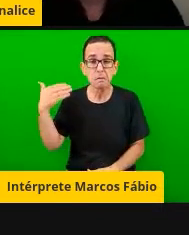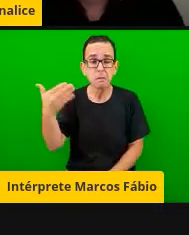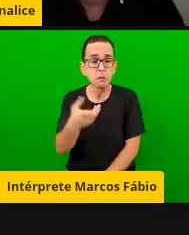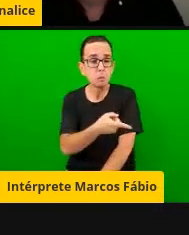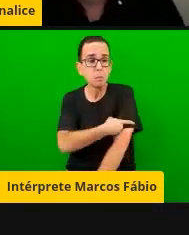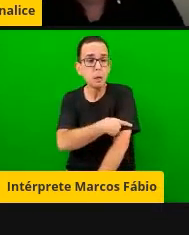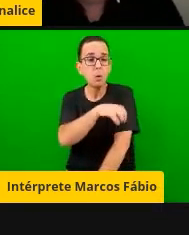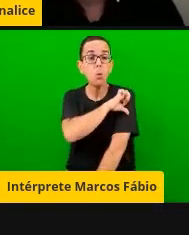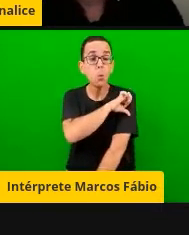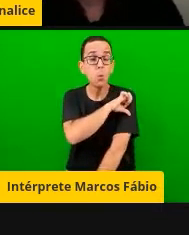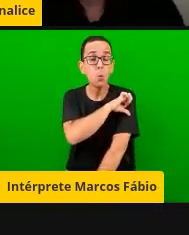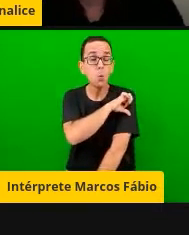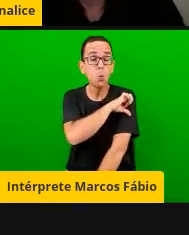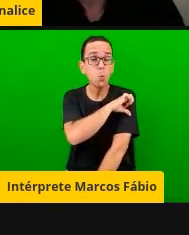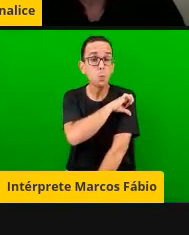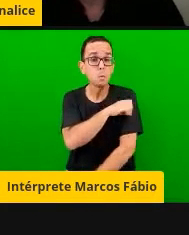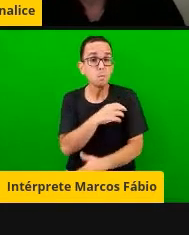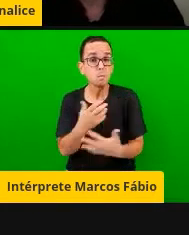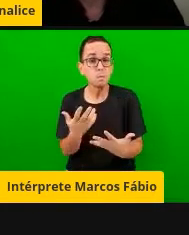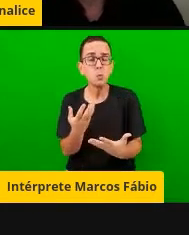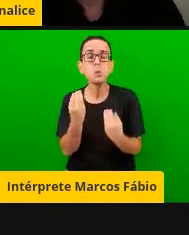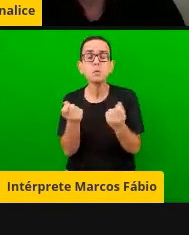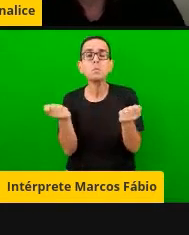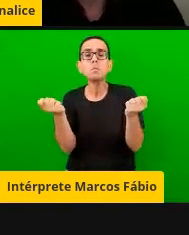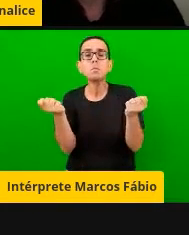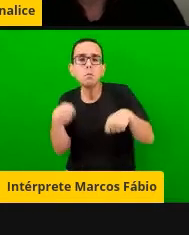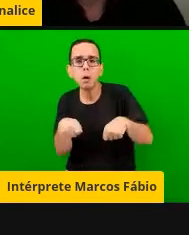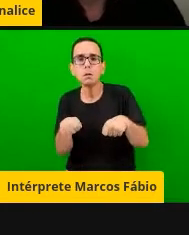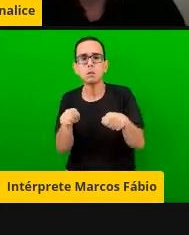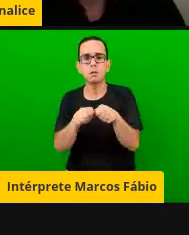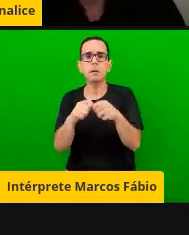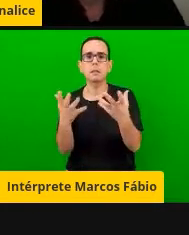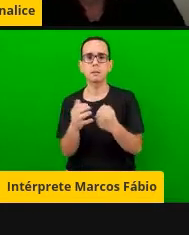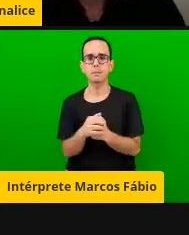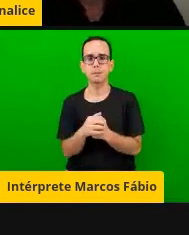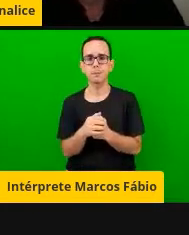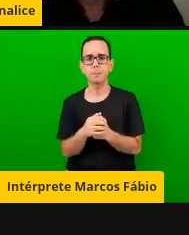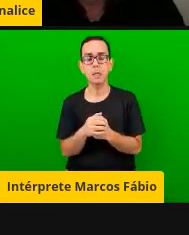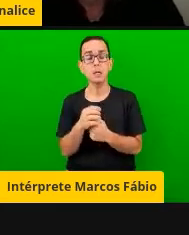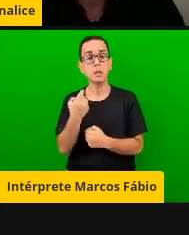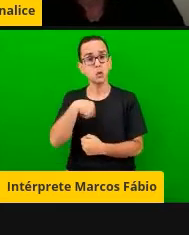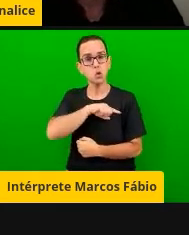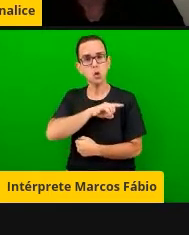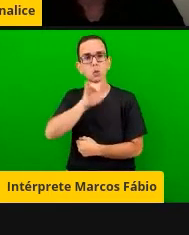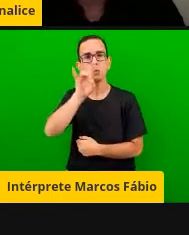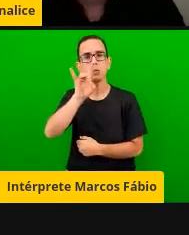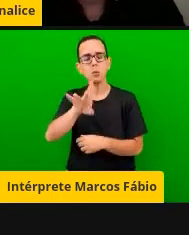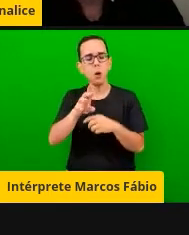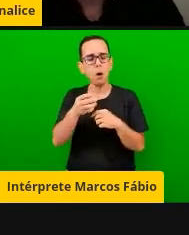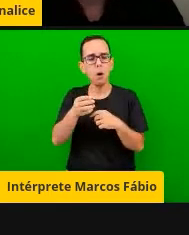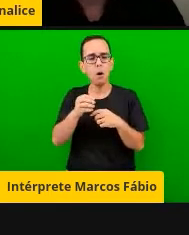ano. Então, o que a gente o que a gente fez? A gente apenas foi distribuindo ao longo de cada